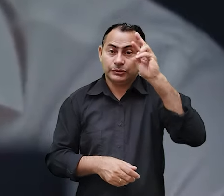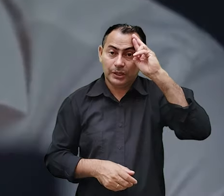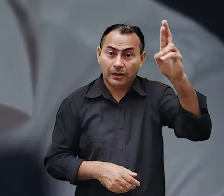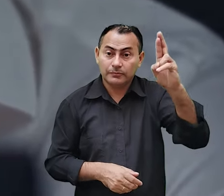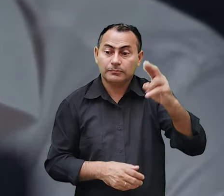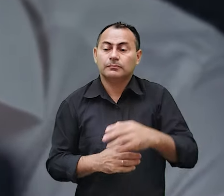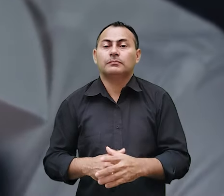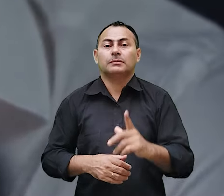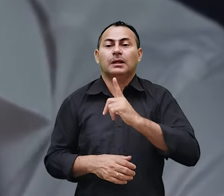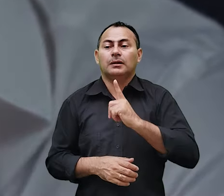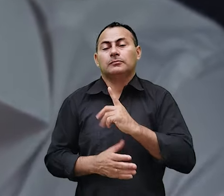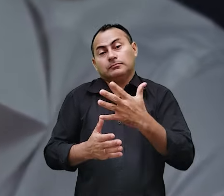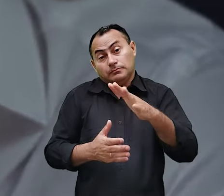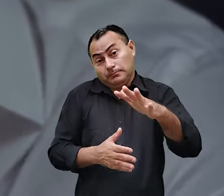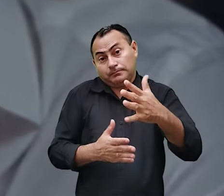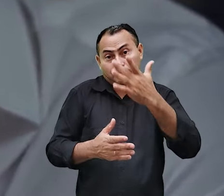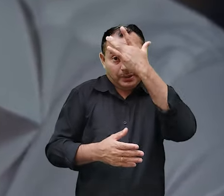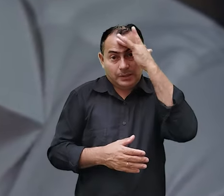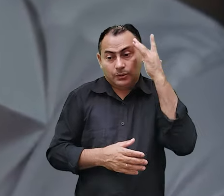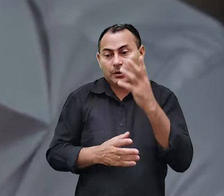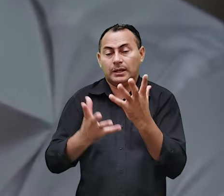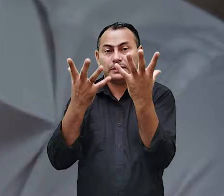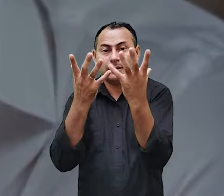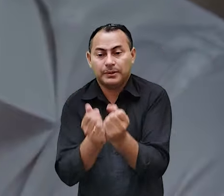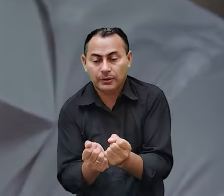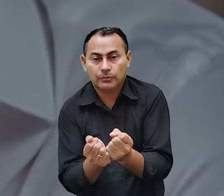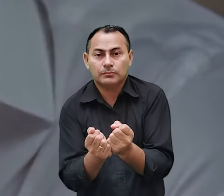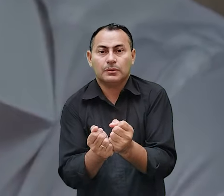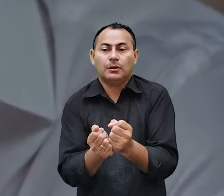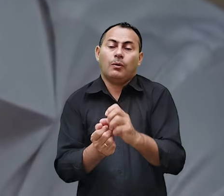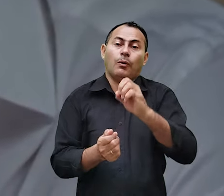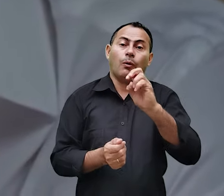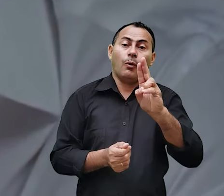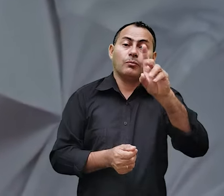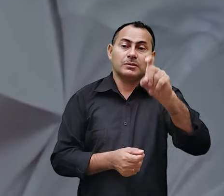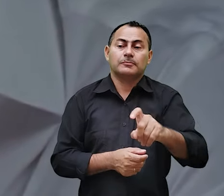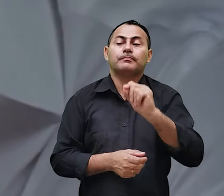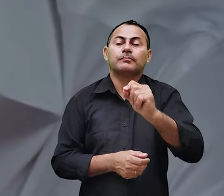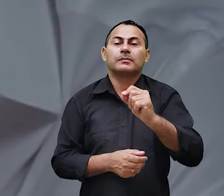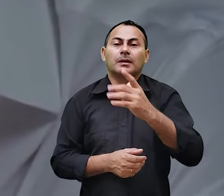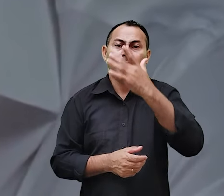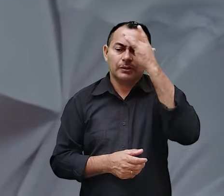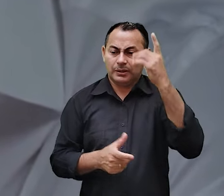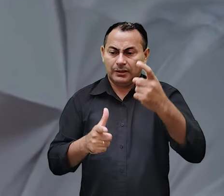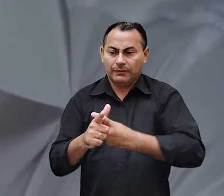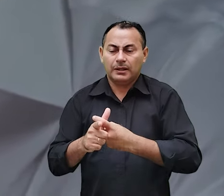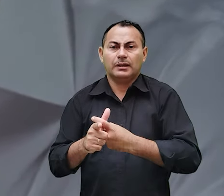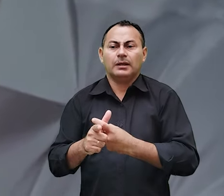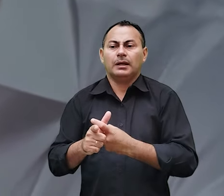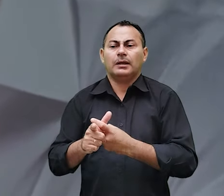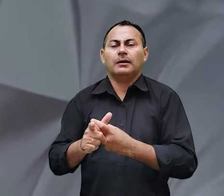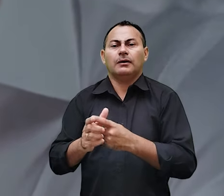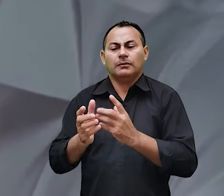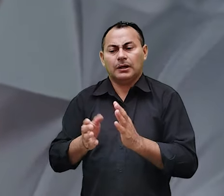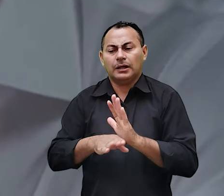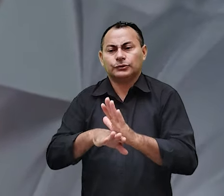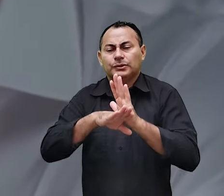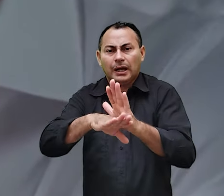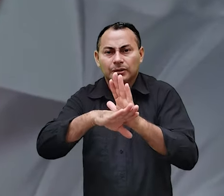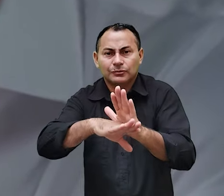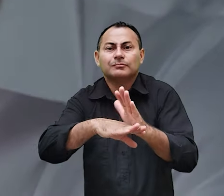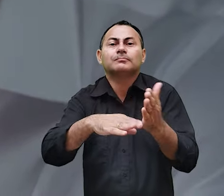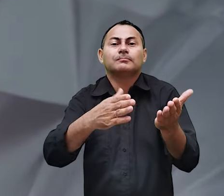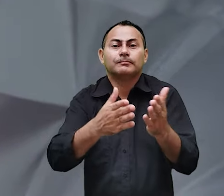sobre o dinheiro do seu chefe, ele teria, pelo menos, pessoas que o receberiam, ou seja, aqueles devedores a quem ele